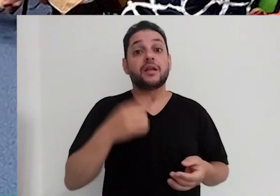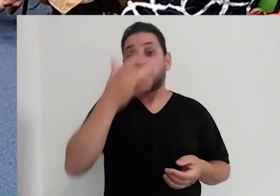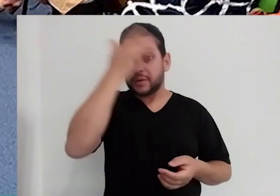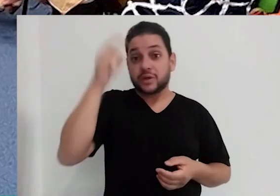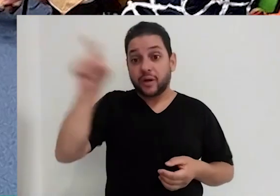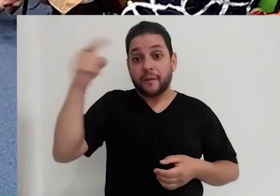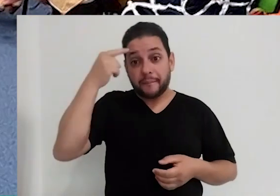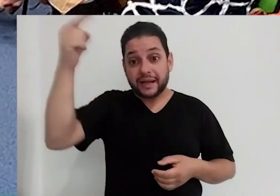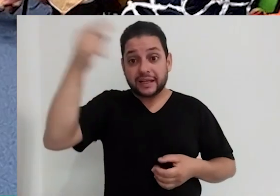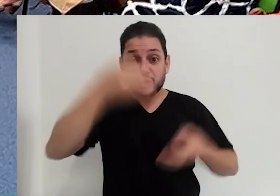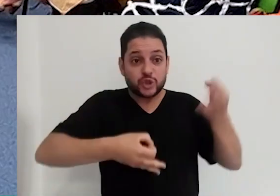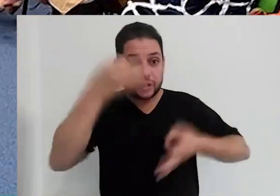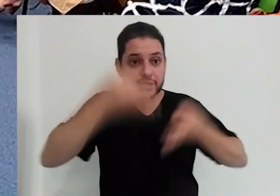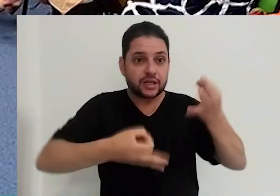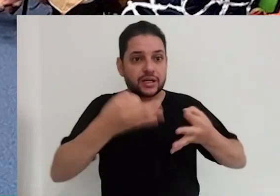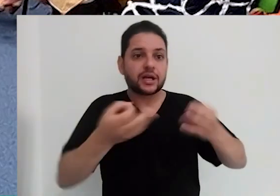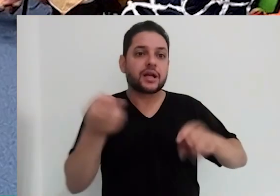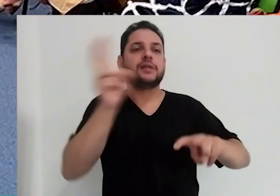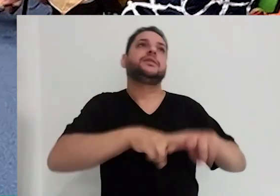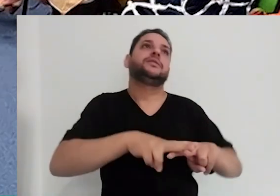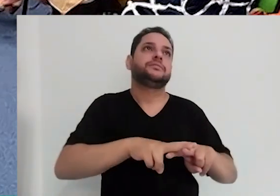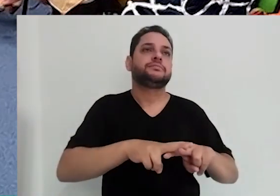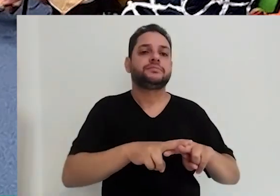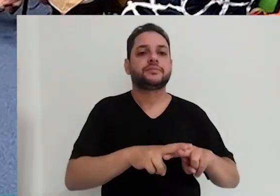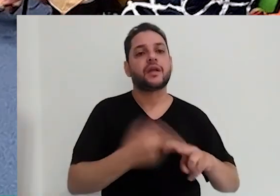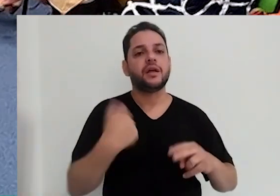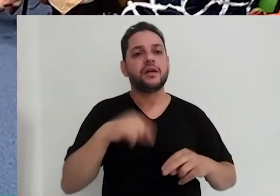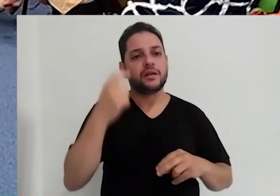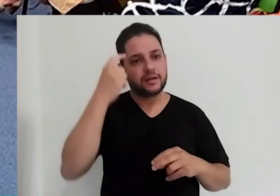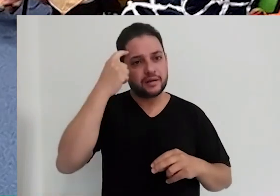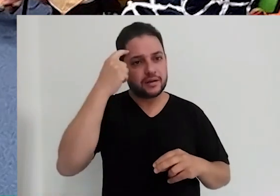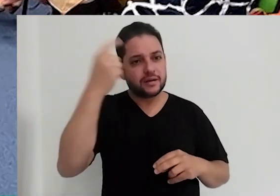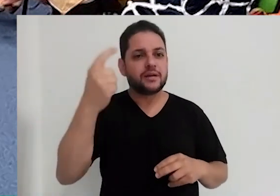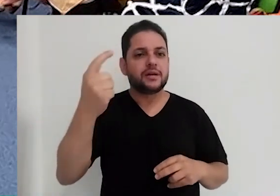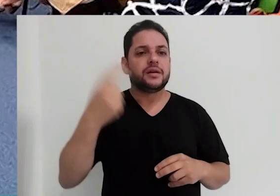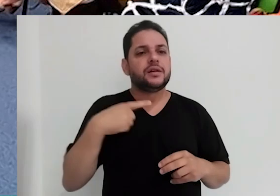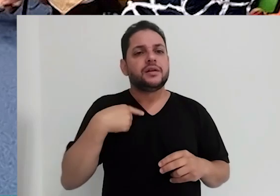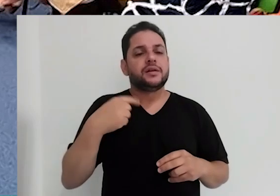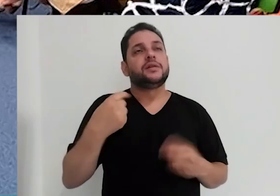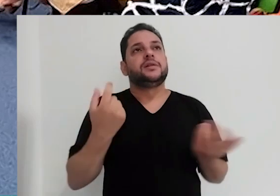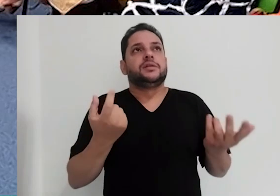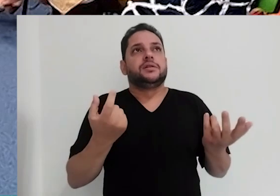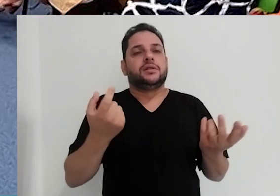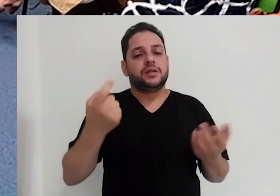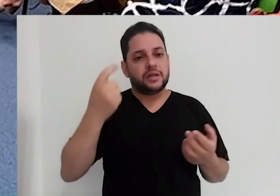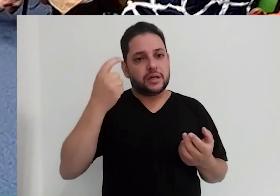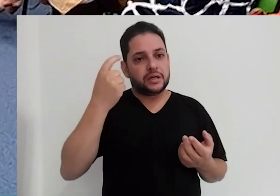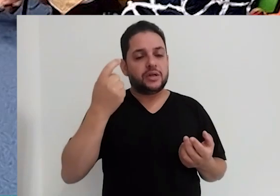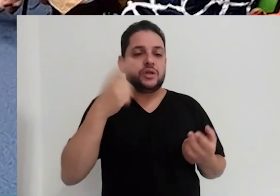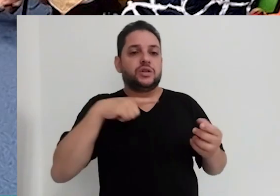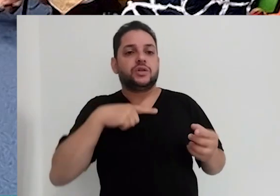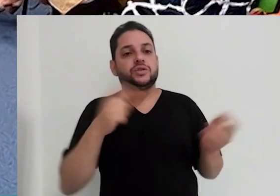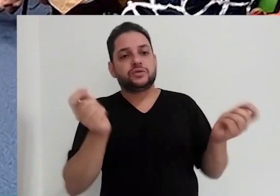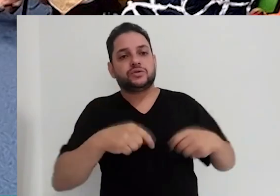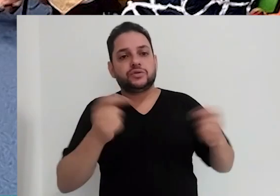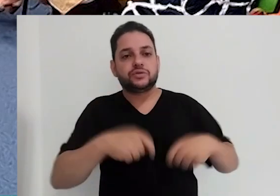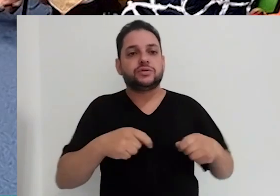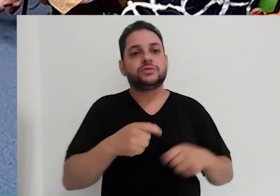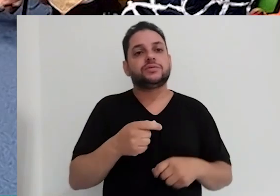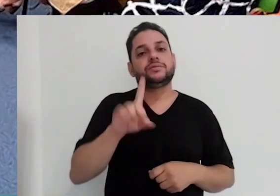para começar a justiça é cadeia e eu tava pensando isso com relação nos dois lados pensando isso eu tava pensando isso na questão do 6 de